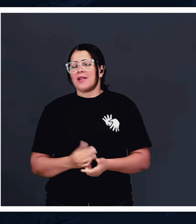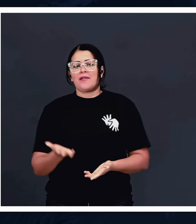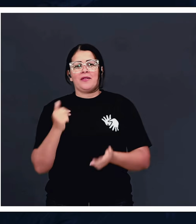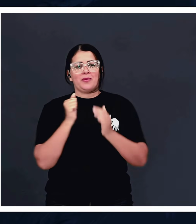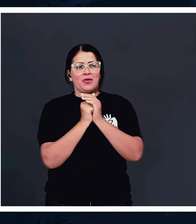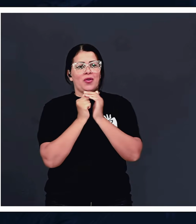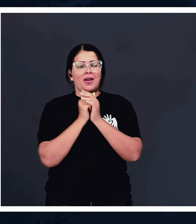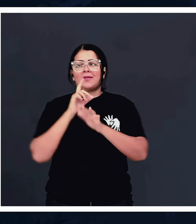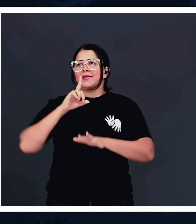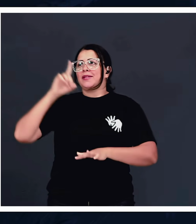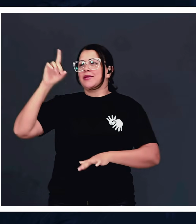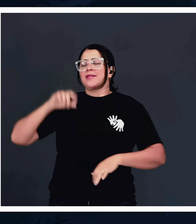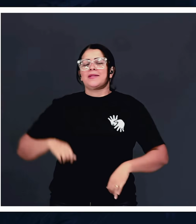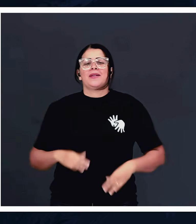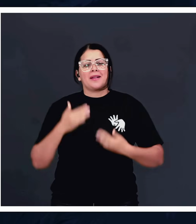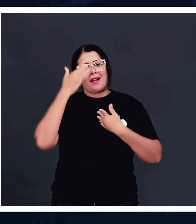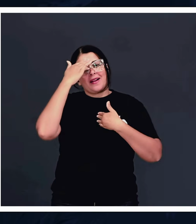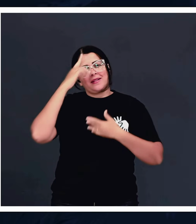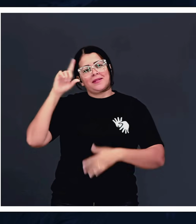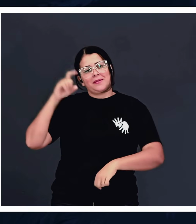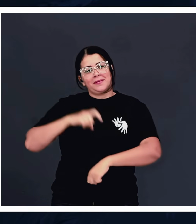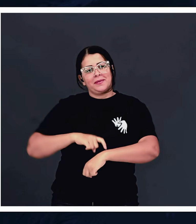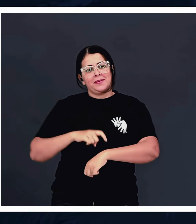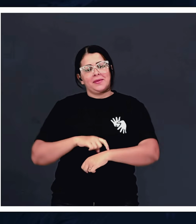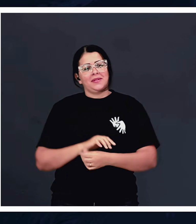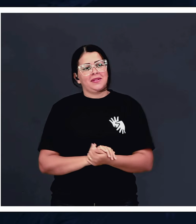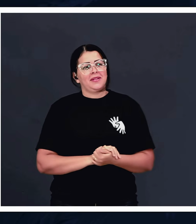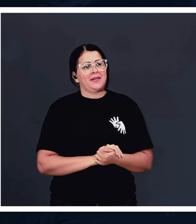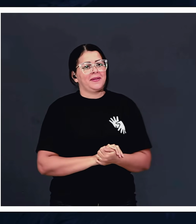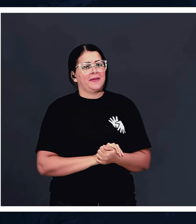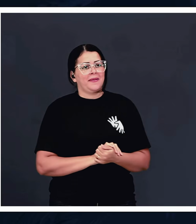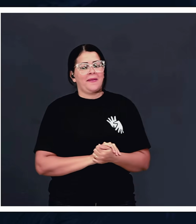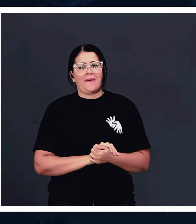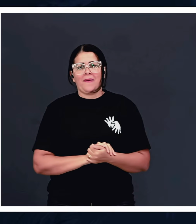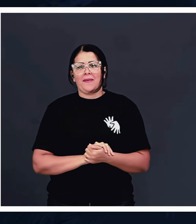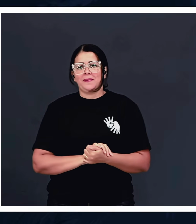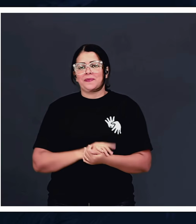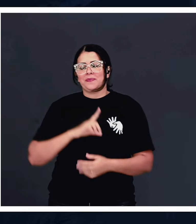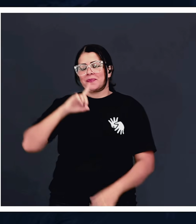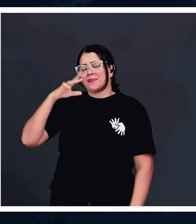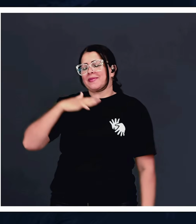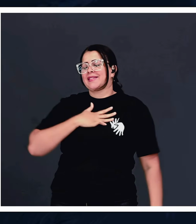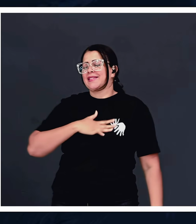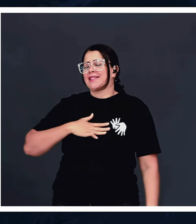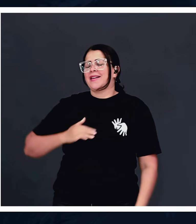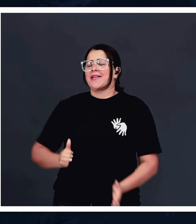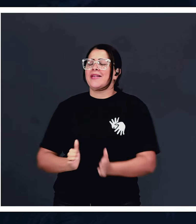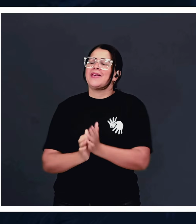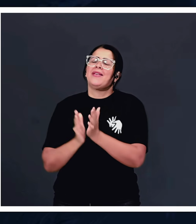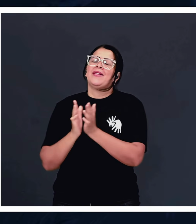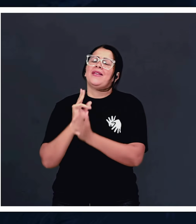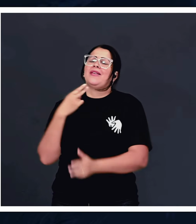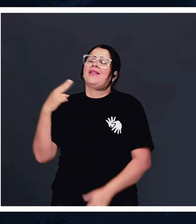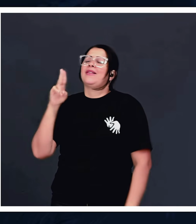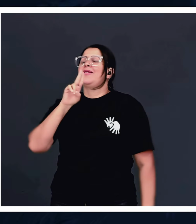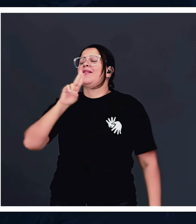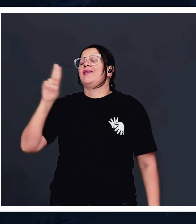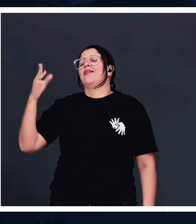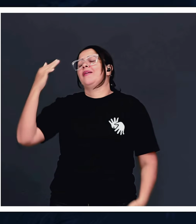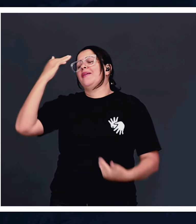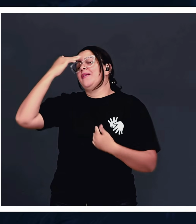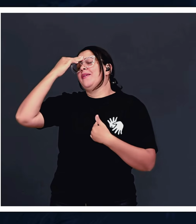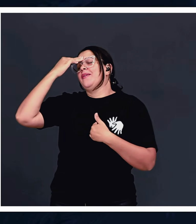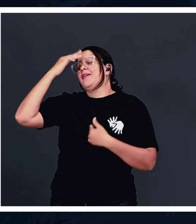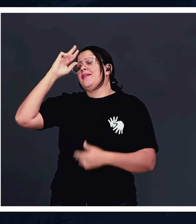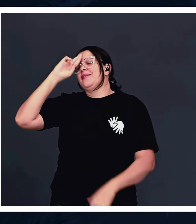Vamos orar ao nosso Deus, agradecer a Ele por esse momento. Oh Deus querido, louvado seja o Teu nome. Obrigado,